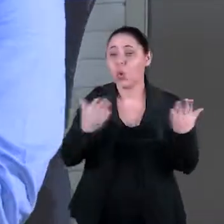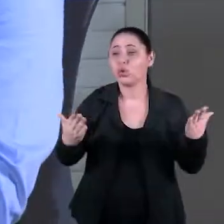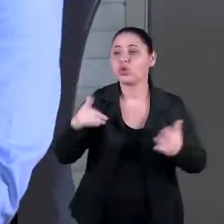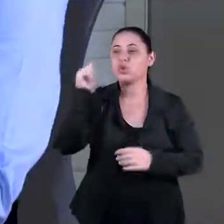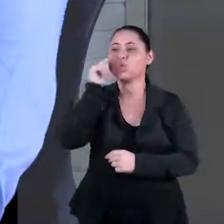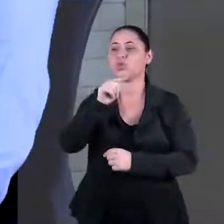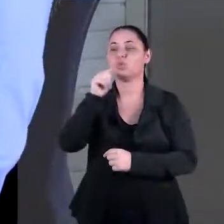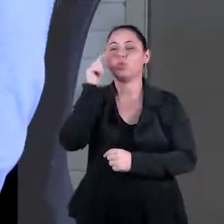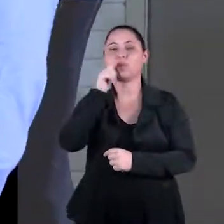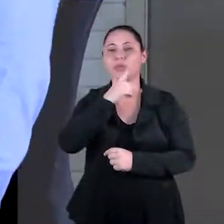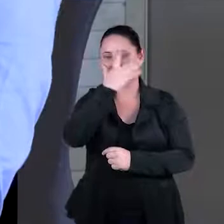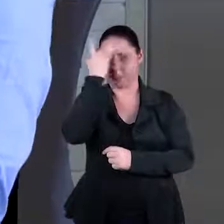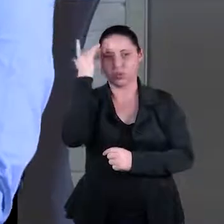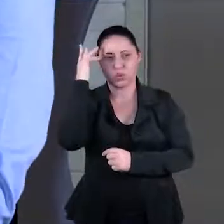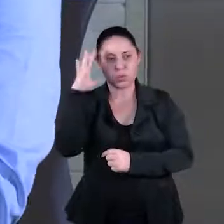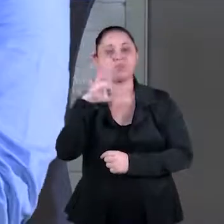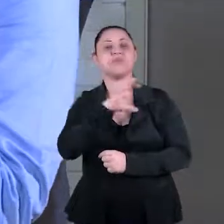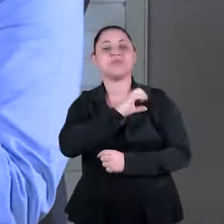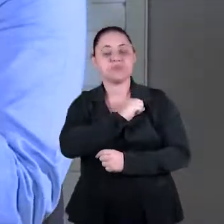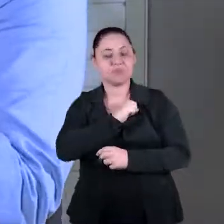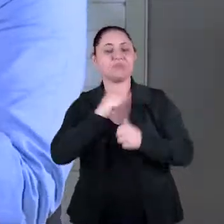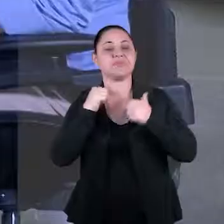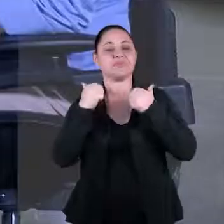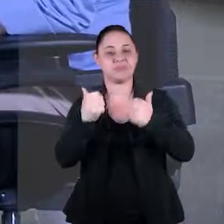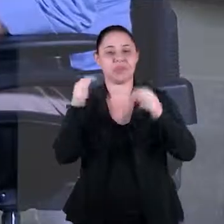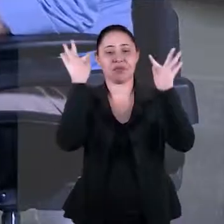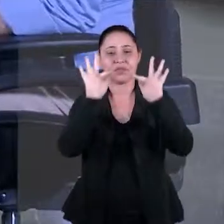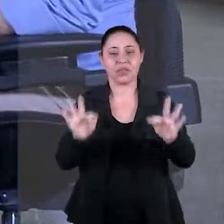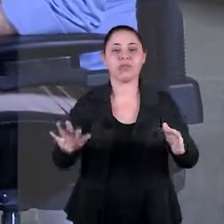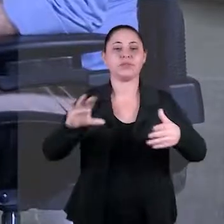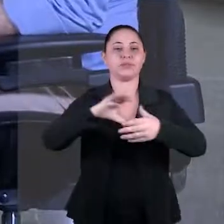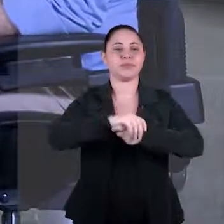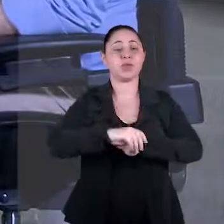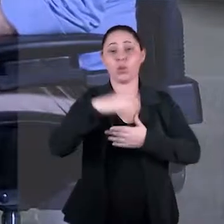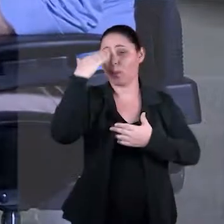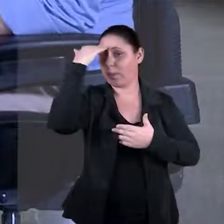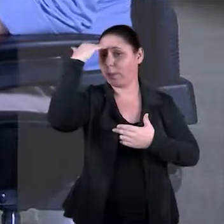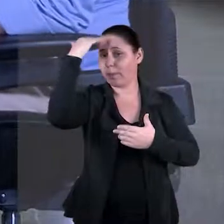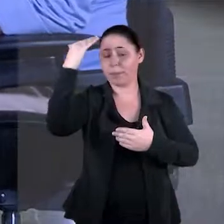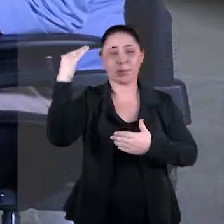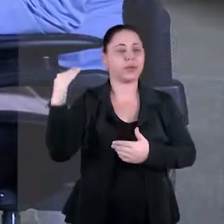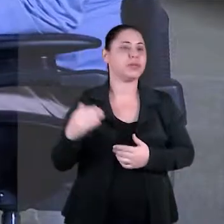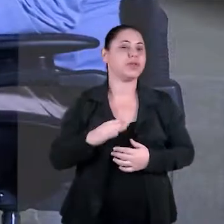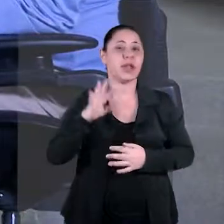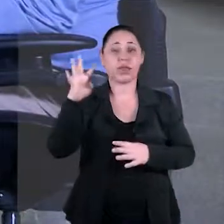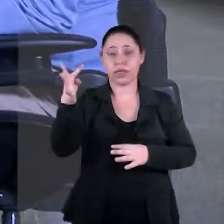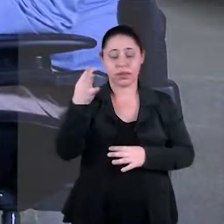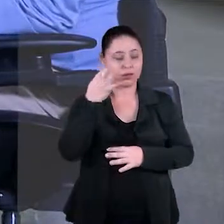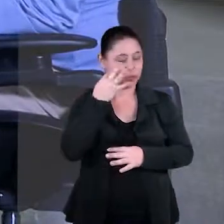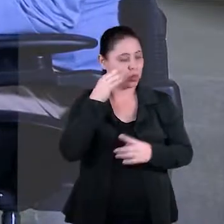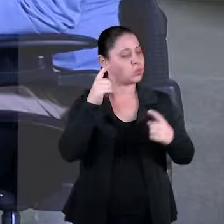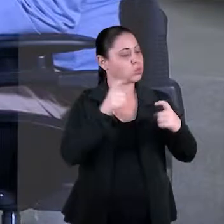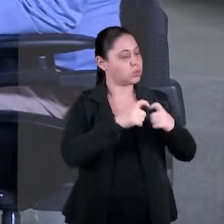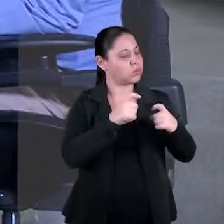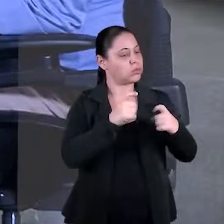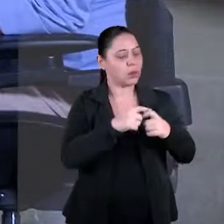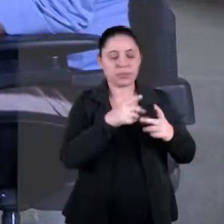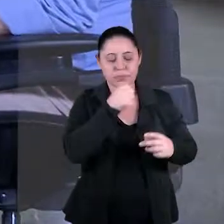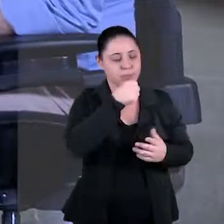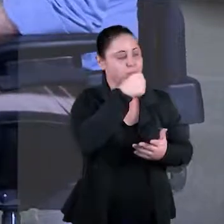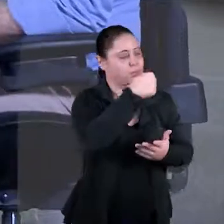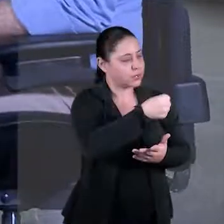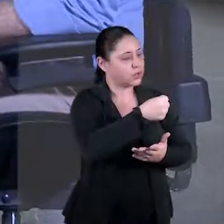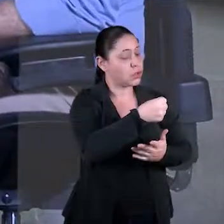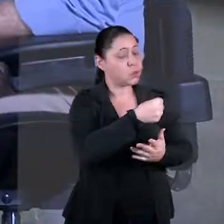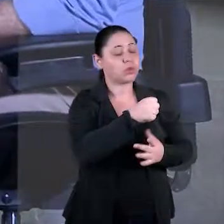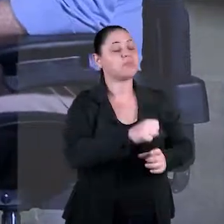bem naturais e os pacientes eles ficam muito satisfeitos e felizes. Obrigada pela sua atenção, doutor. Obrigada pela entrevista.